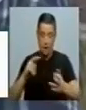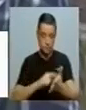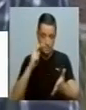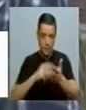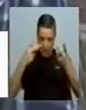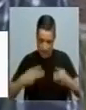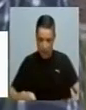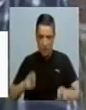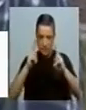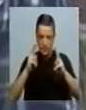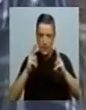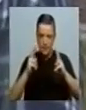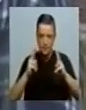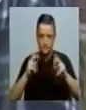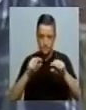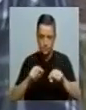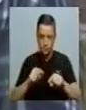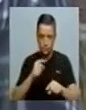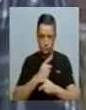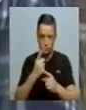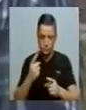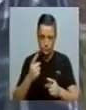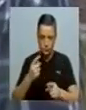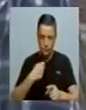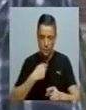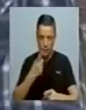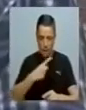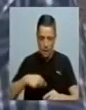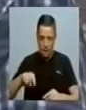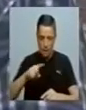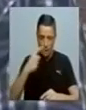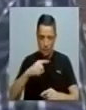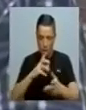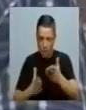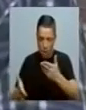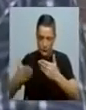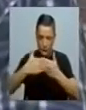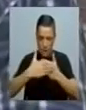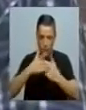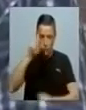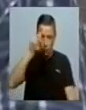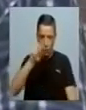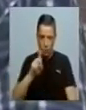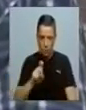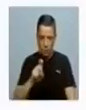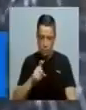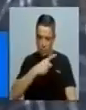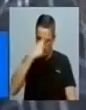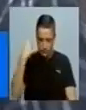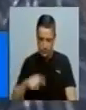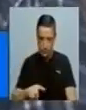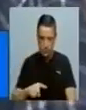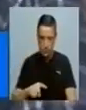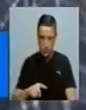aqui ando na escola, porque eu está fechado todo o dia, custa muito. Epa,